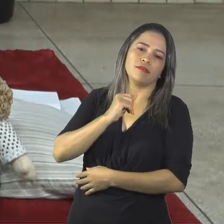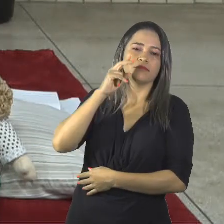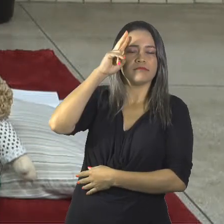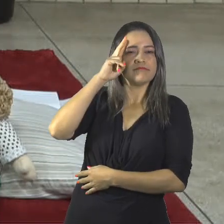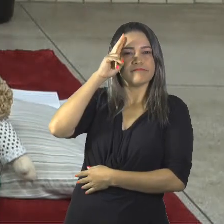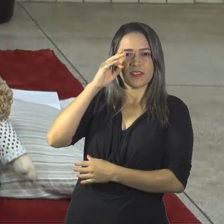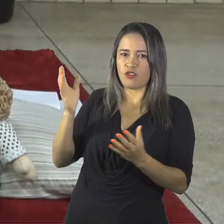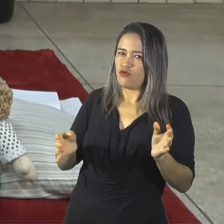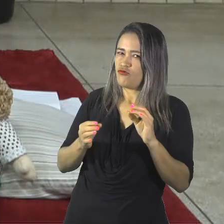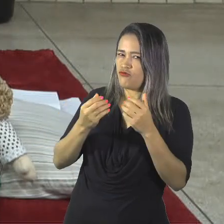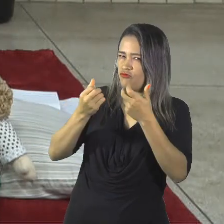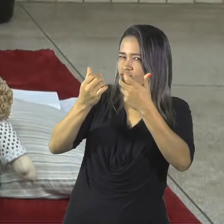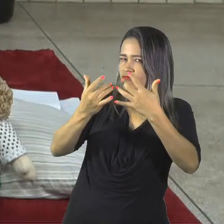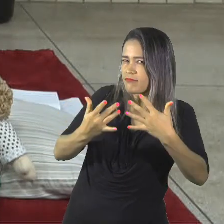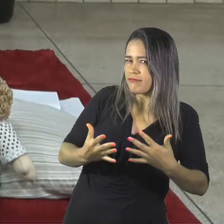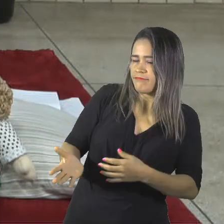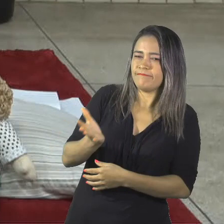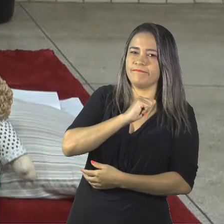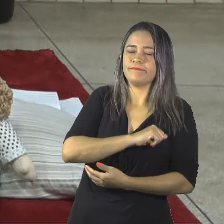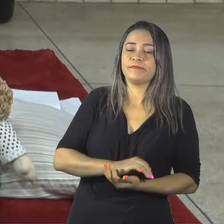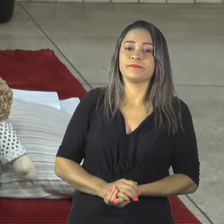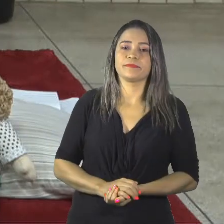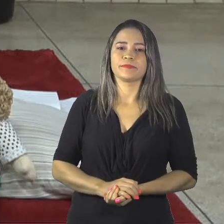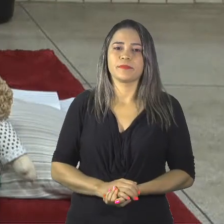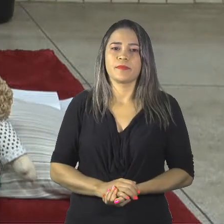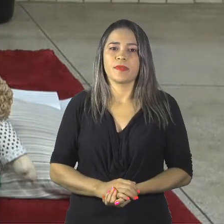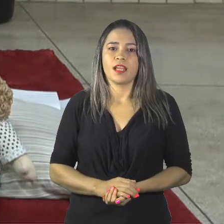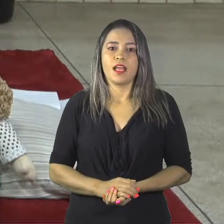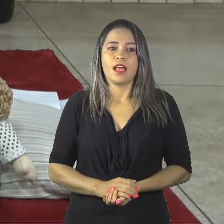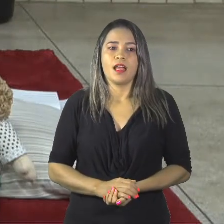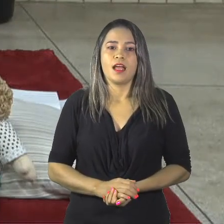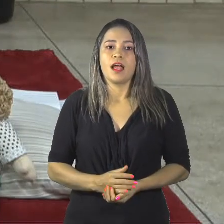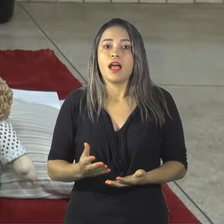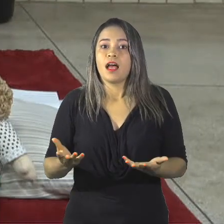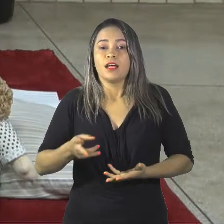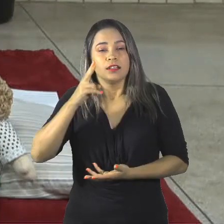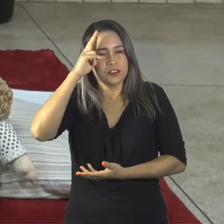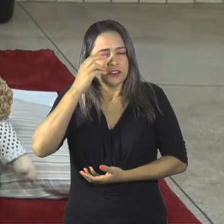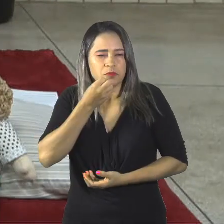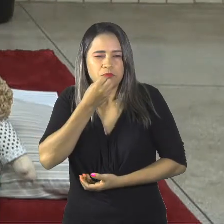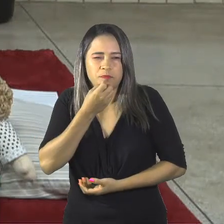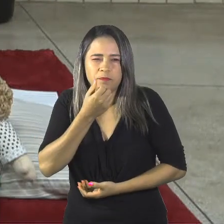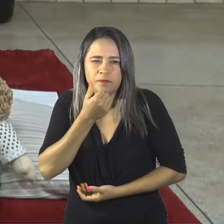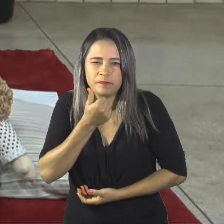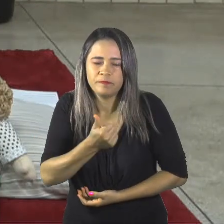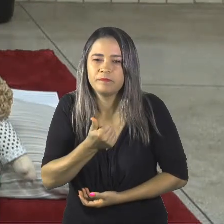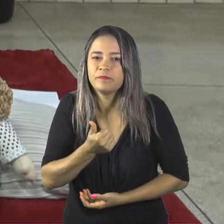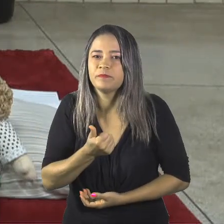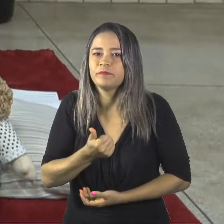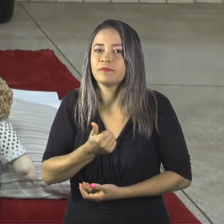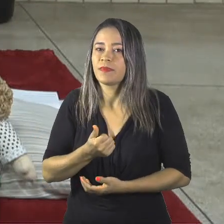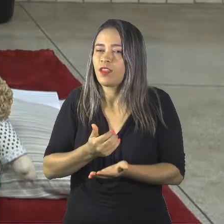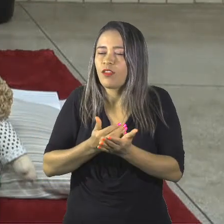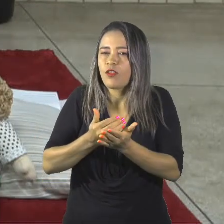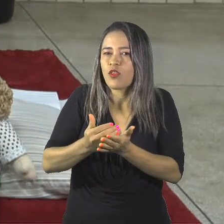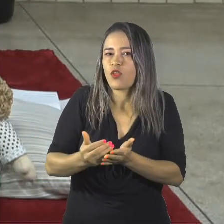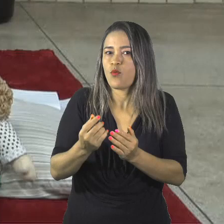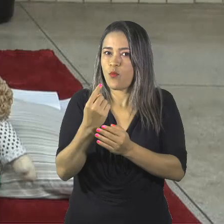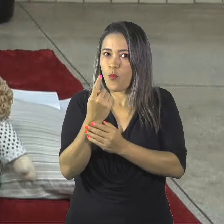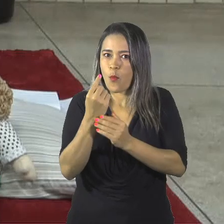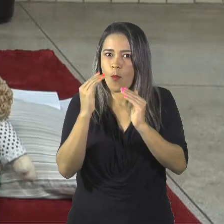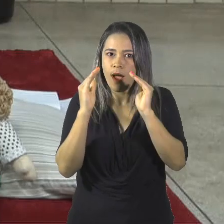vou te contar. Então vamos lá. A nossa história de hoje, ela é bem bacana. Então ela começa assim, ó. Uma